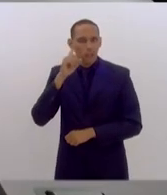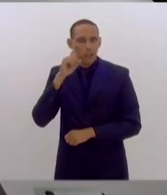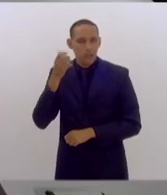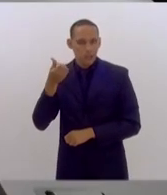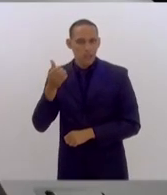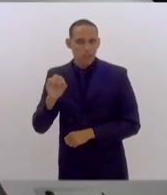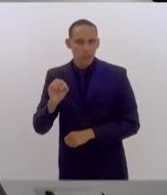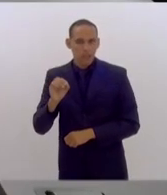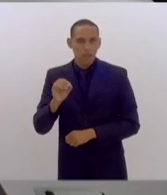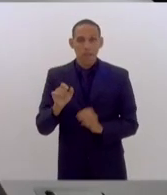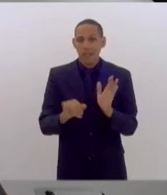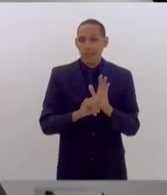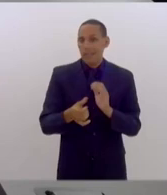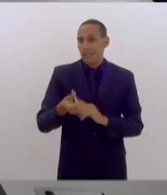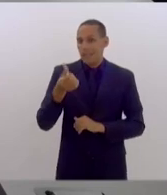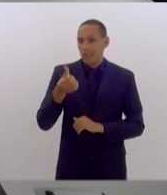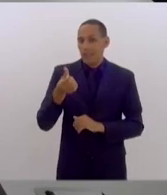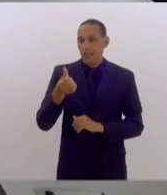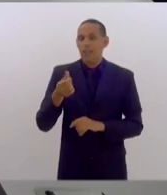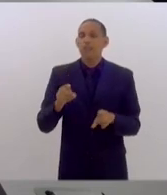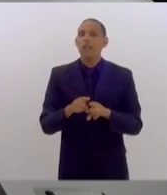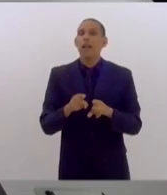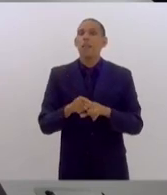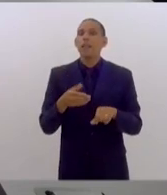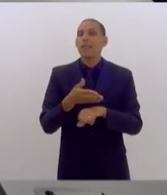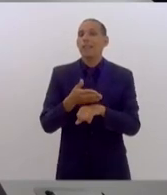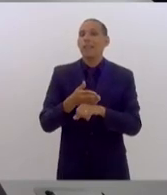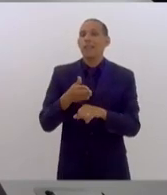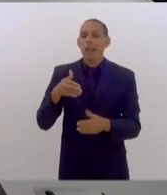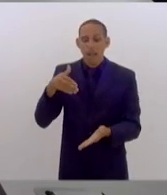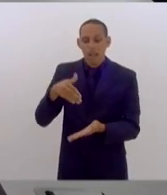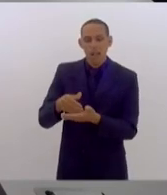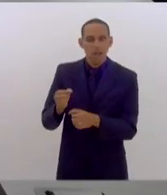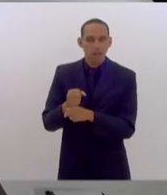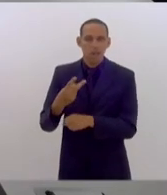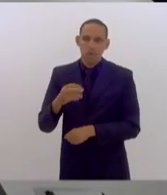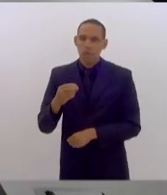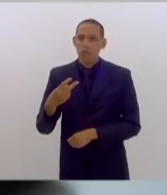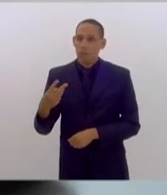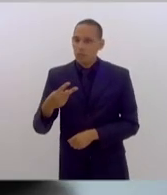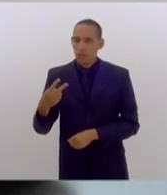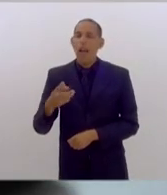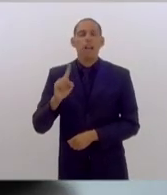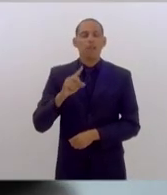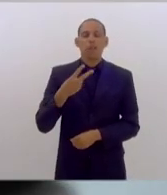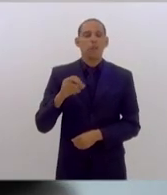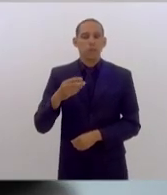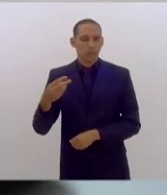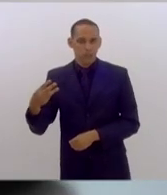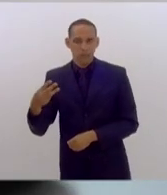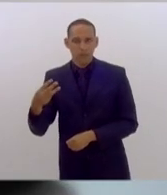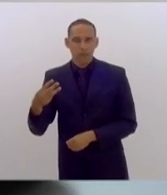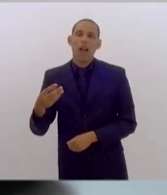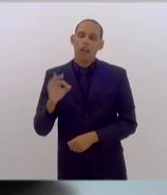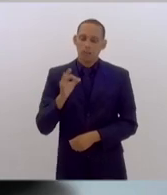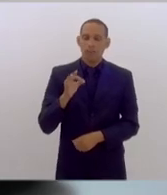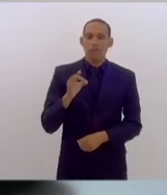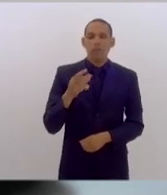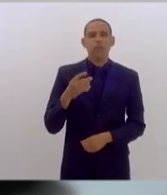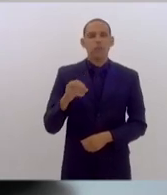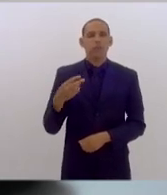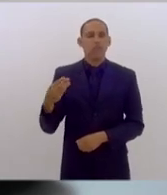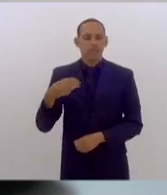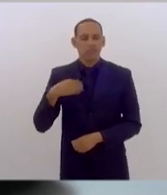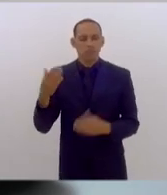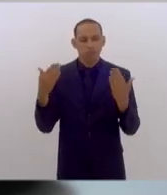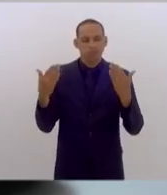item 6 que seja um cronograma para prender as intervenções até o final do ano e não 23 A 20 litros E aí depois a gente é